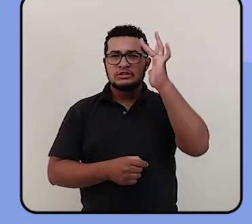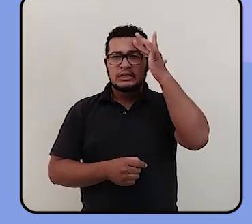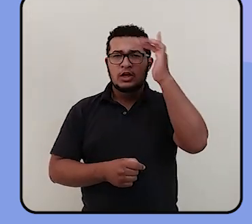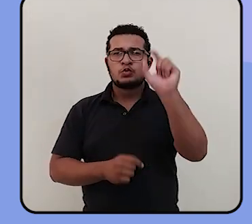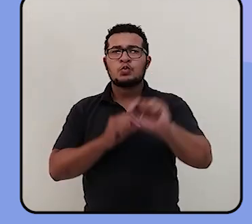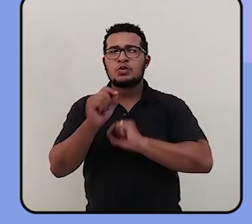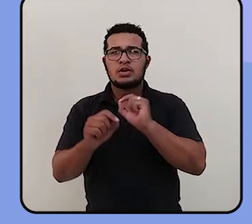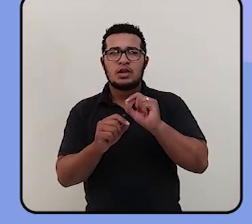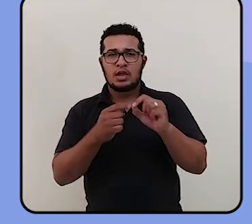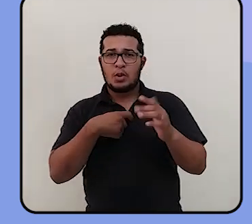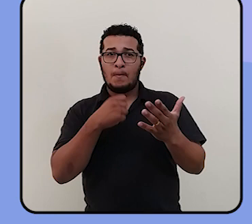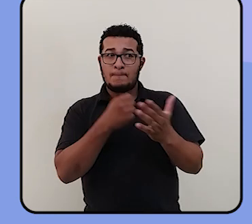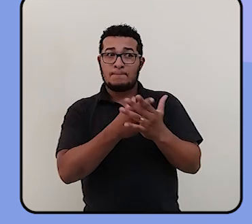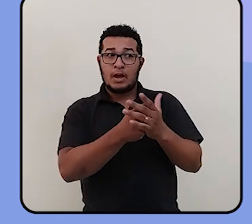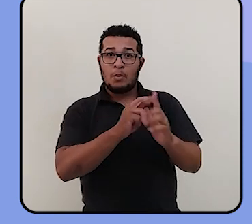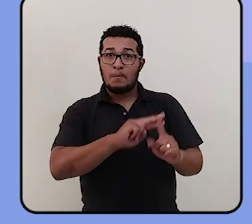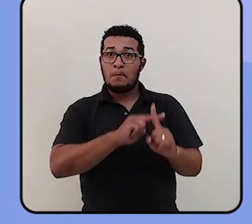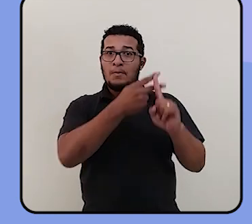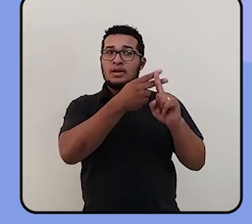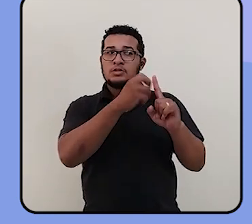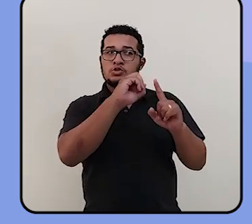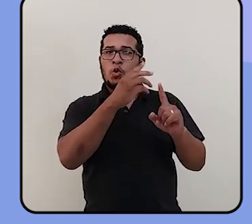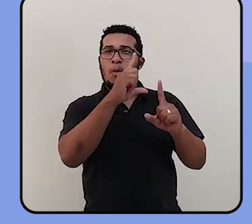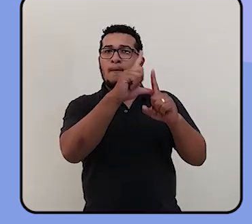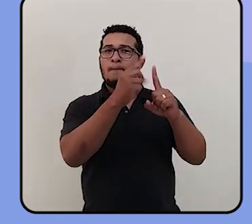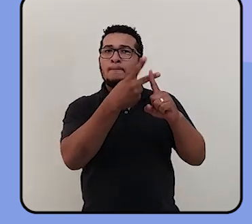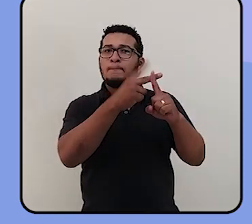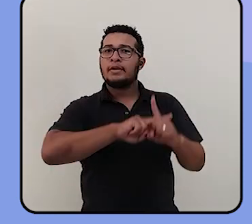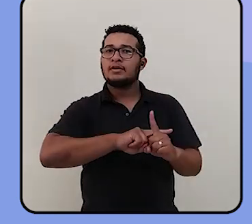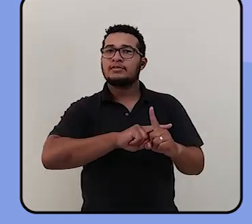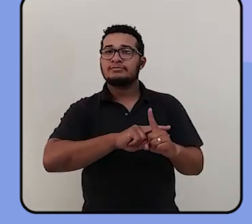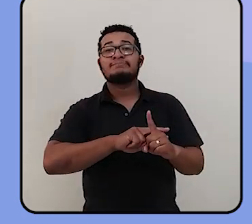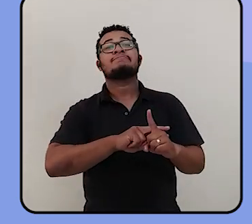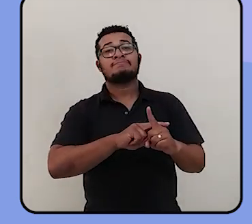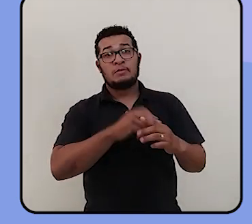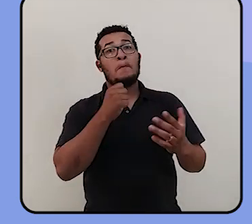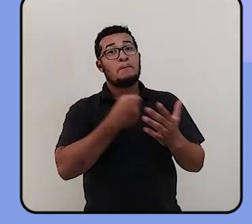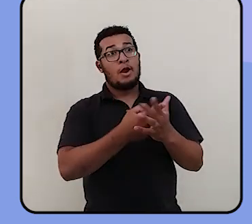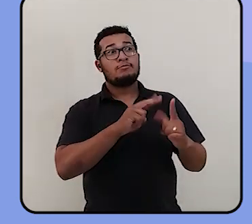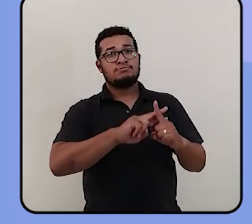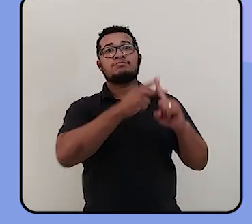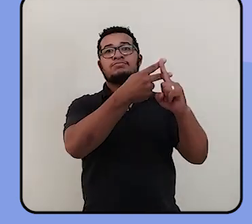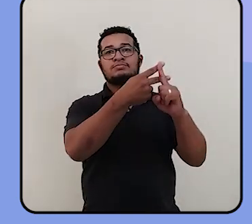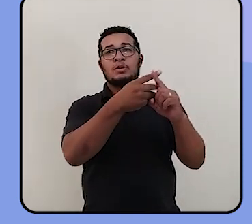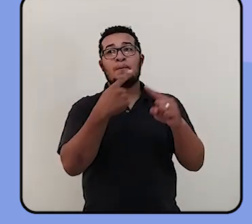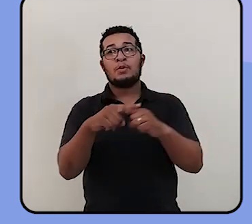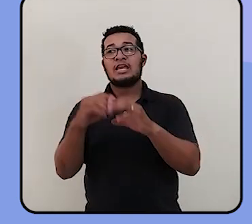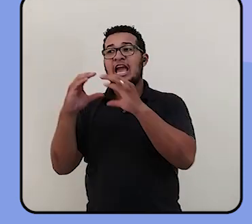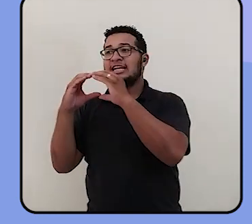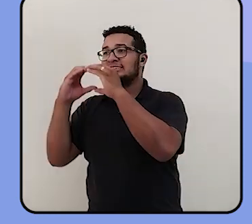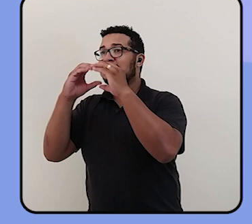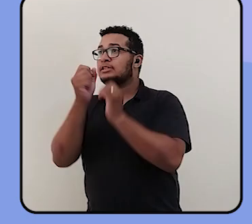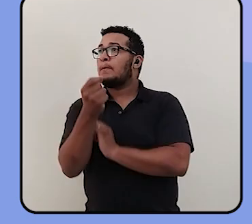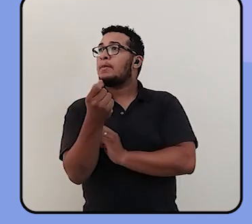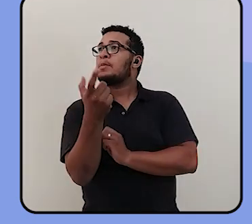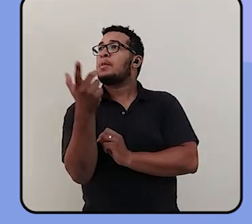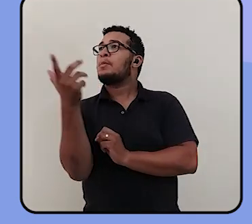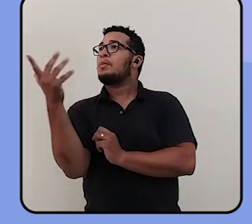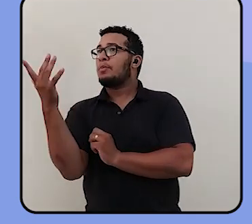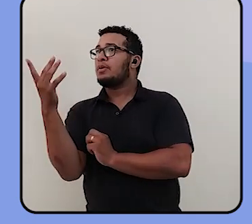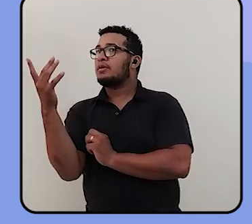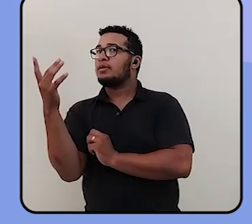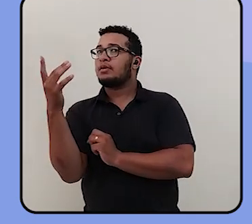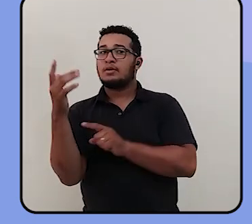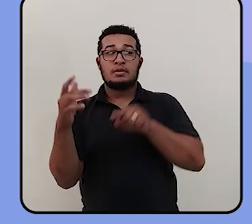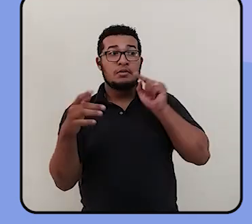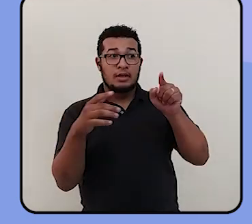pagar? Você acha que eu pago a mais ou eu pago a menos? Eu vou pagar a mais. A quantidade de lanche